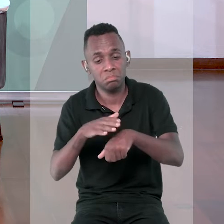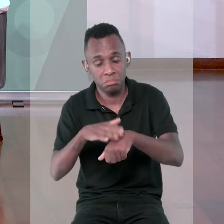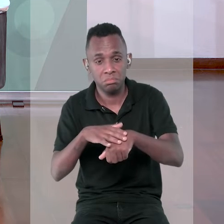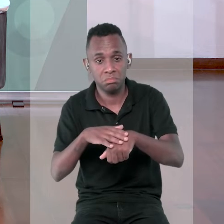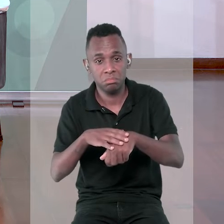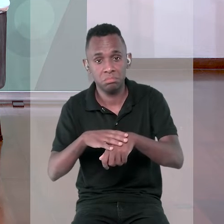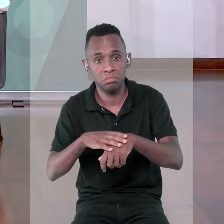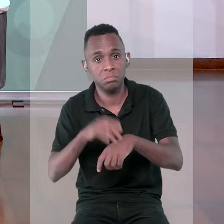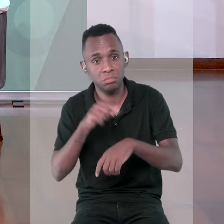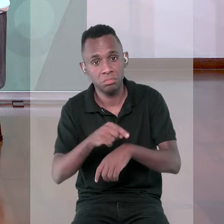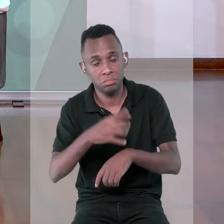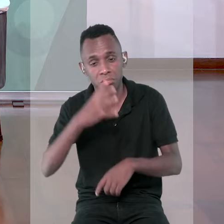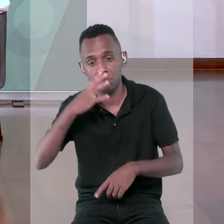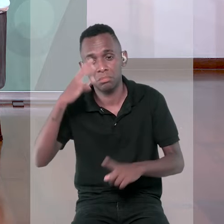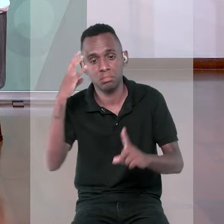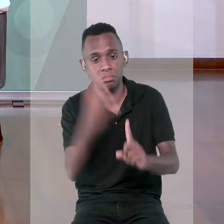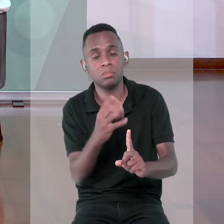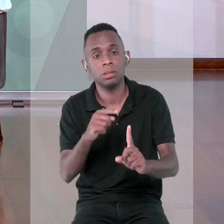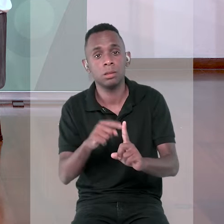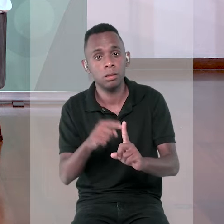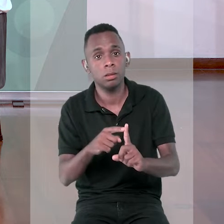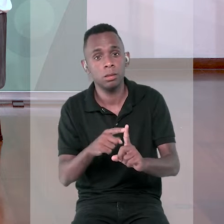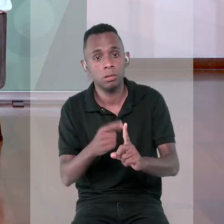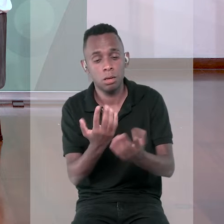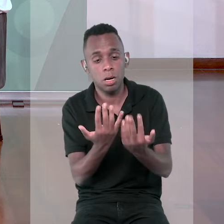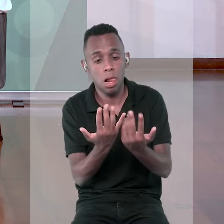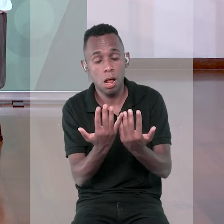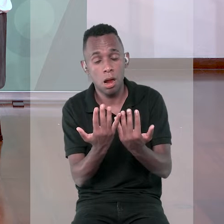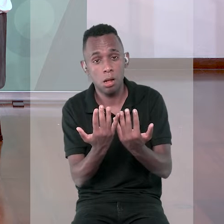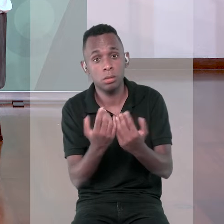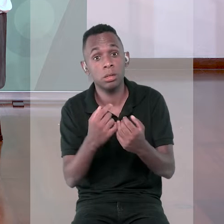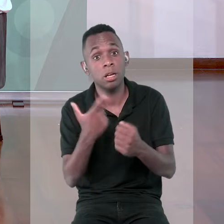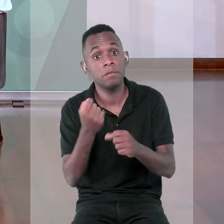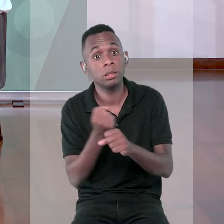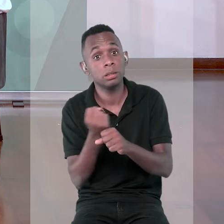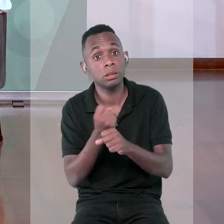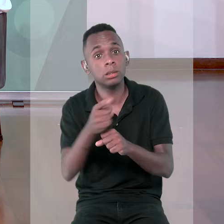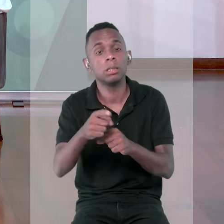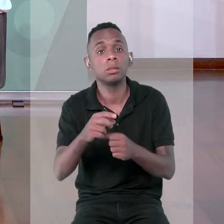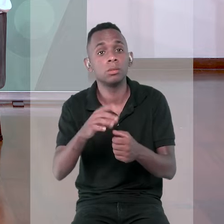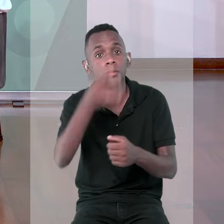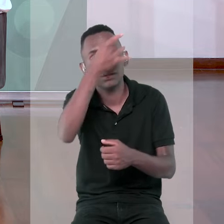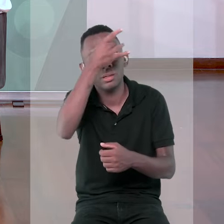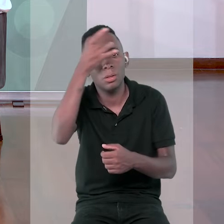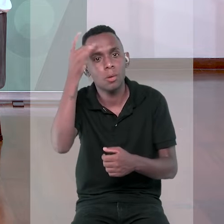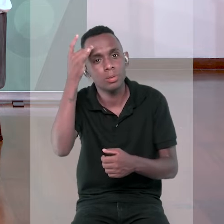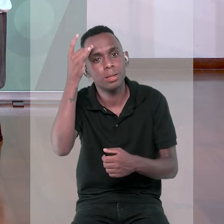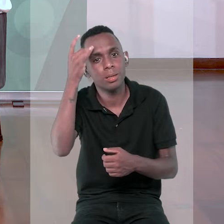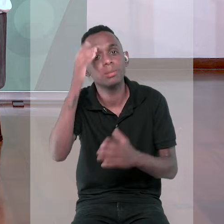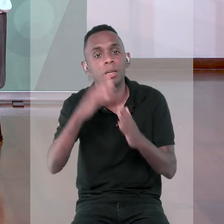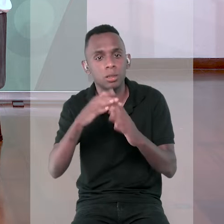claro, foi queimada viva, e 20 anos depois ela foi inocentada, né? A